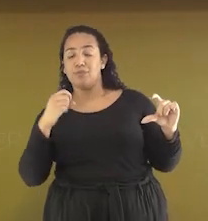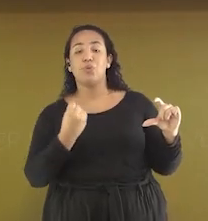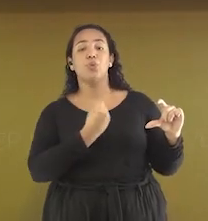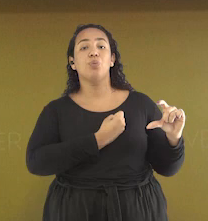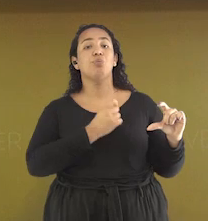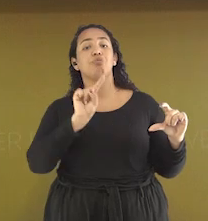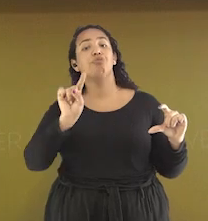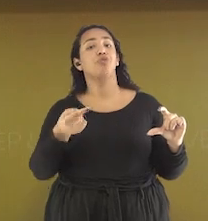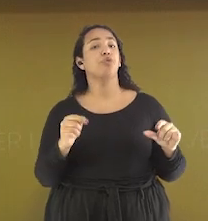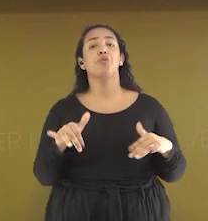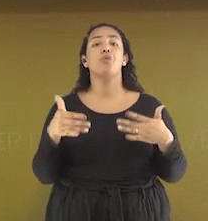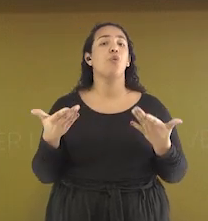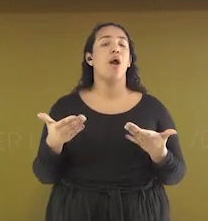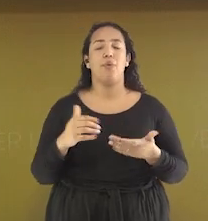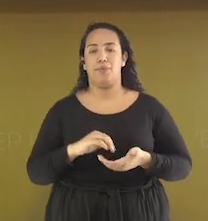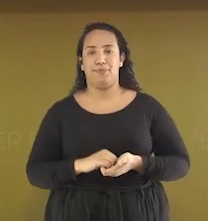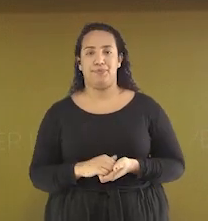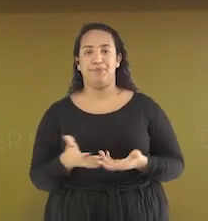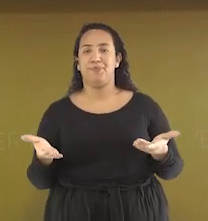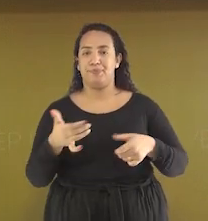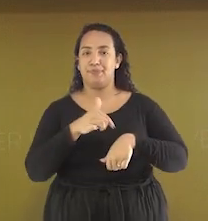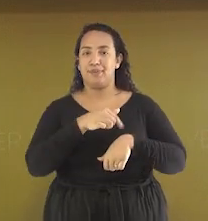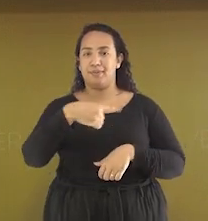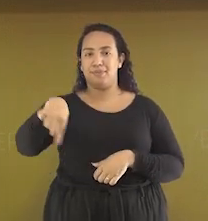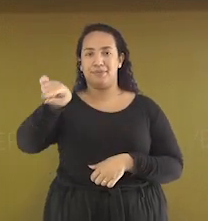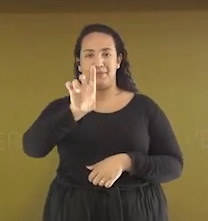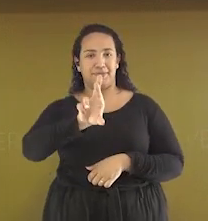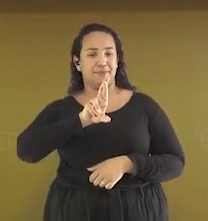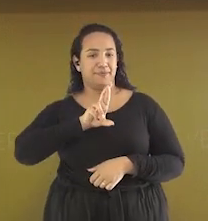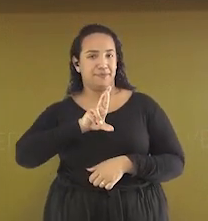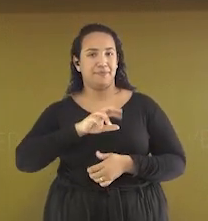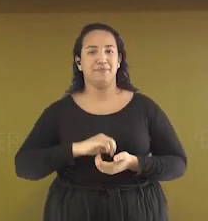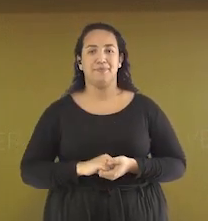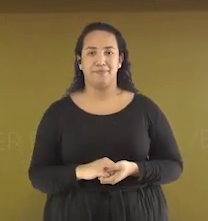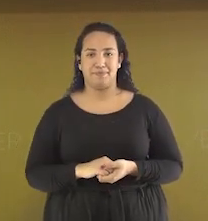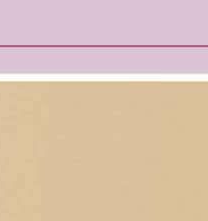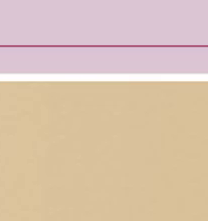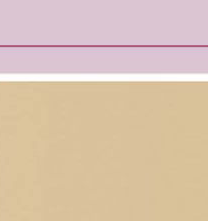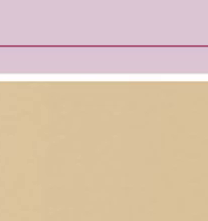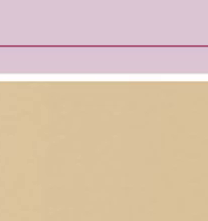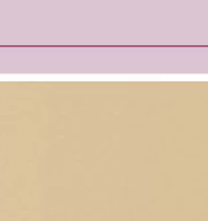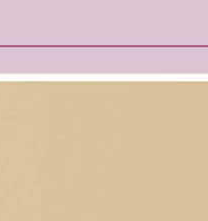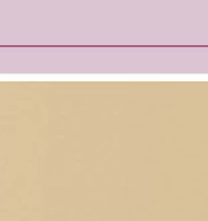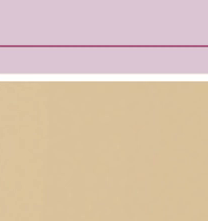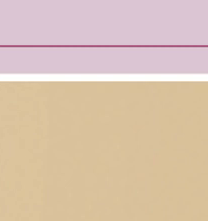de números, qual deles são decimais? Vou te dar um tempinho para responder.